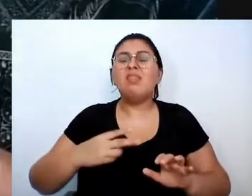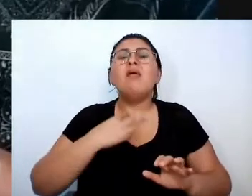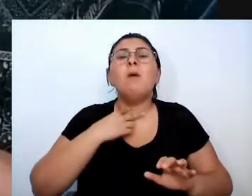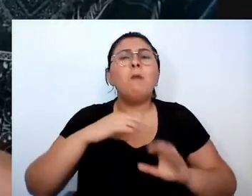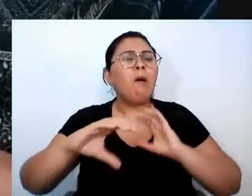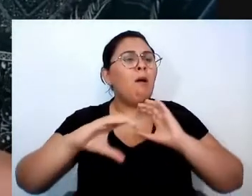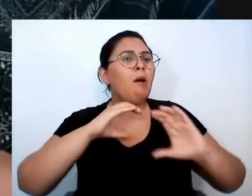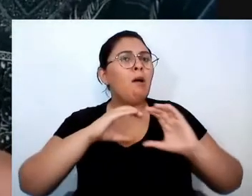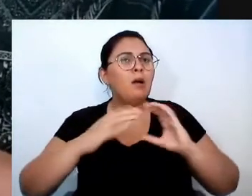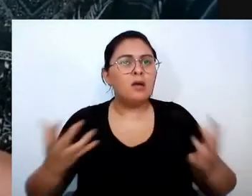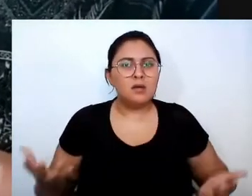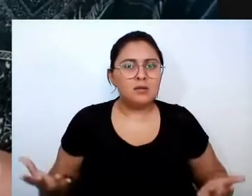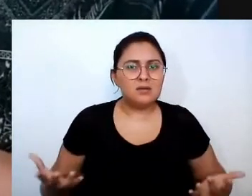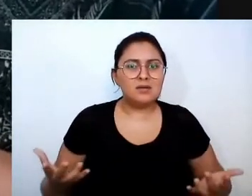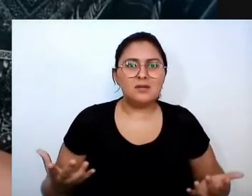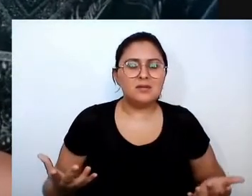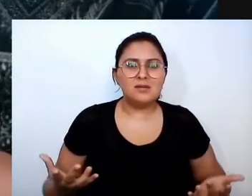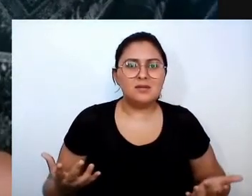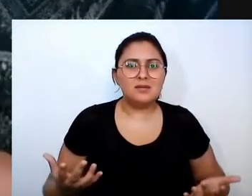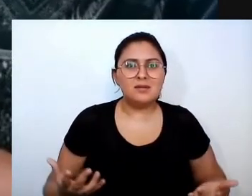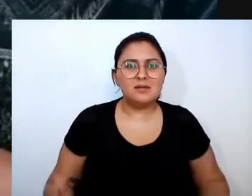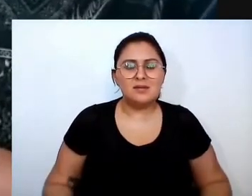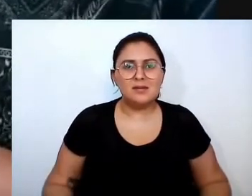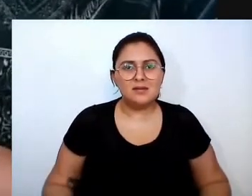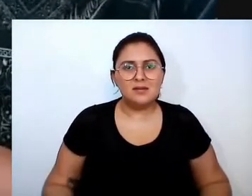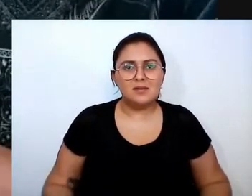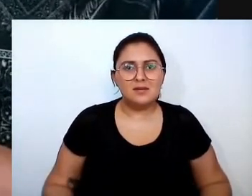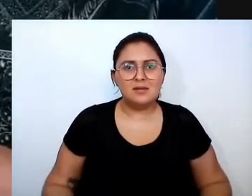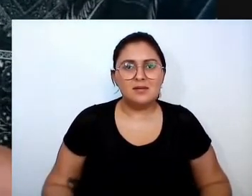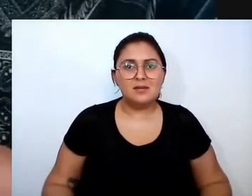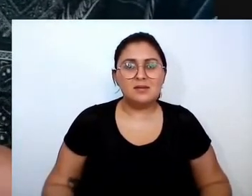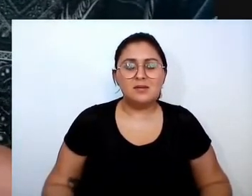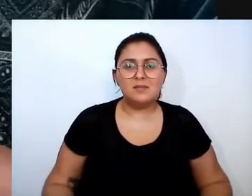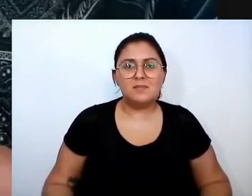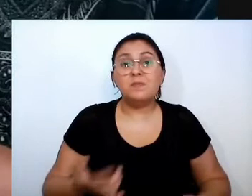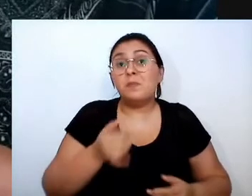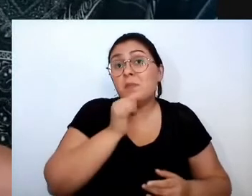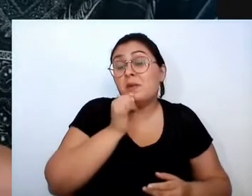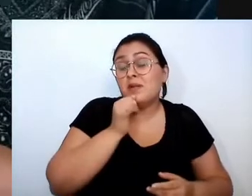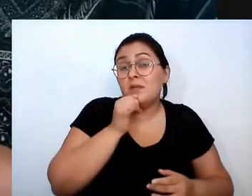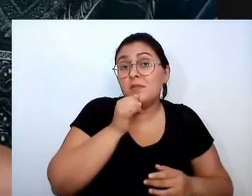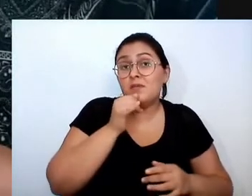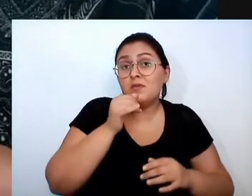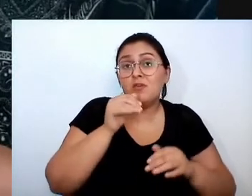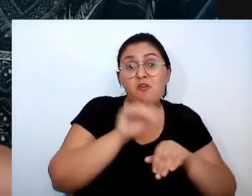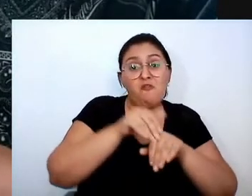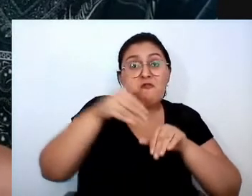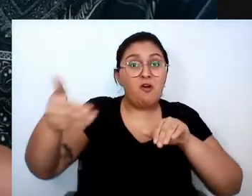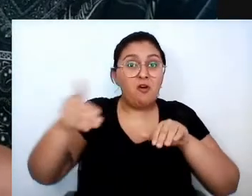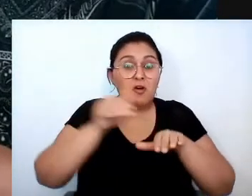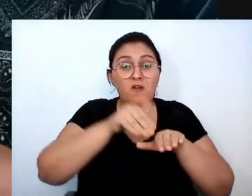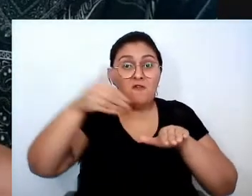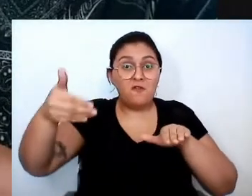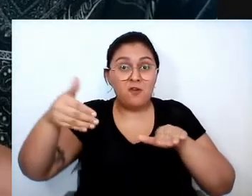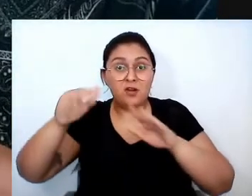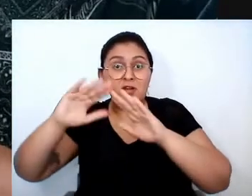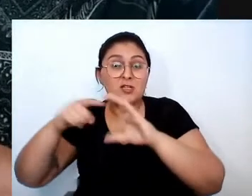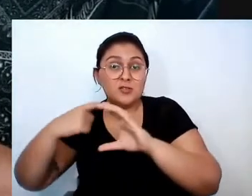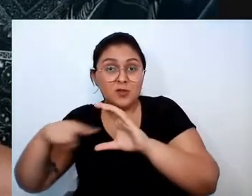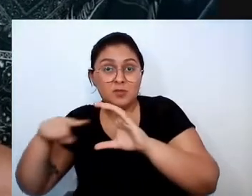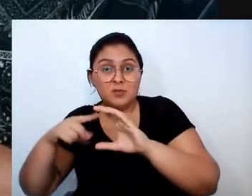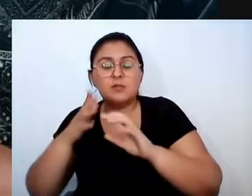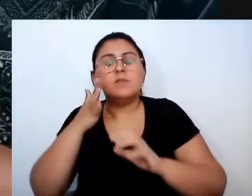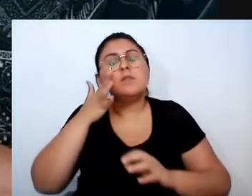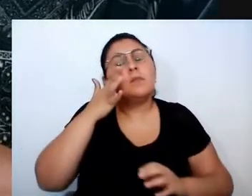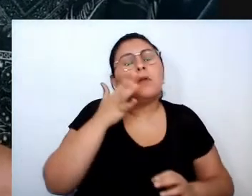por uma situação interessante. Eu, fora da escola de Sim, música, eu estava saindo da residência PI circular